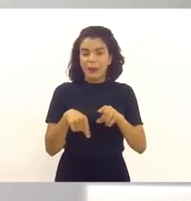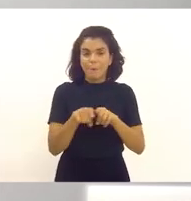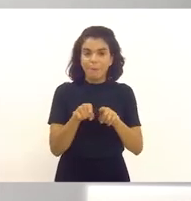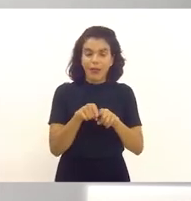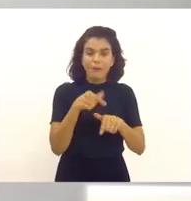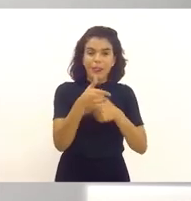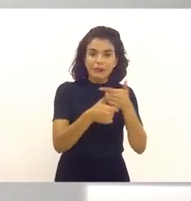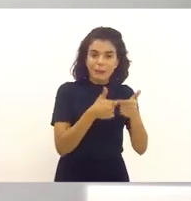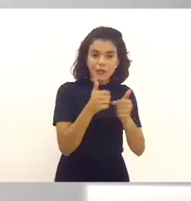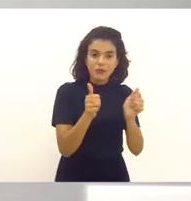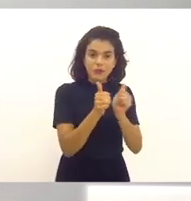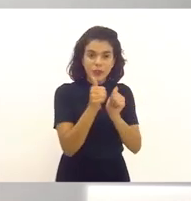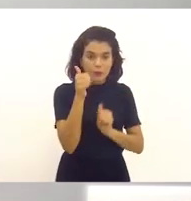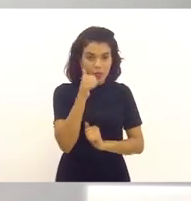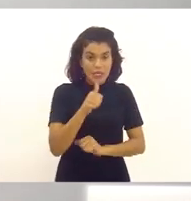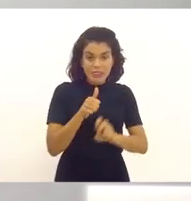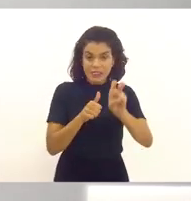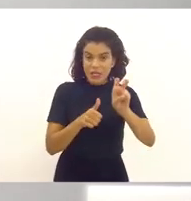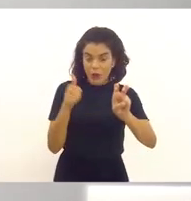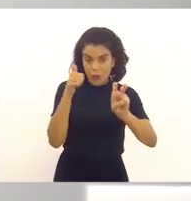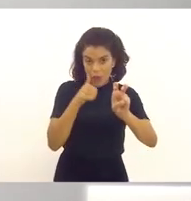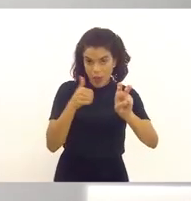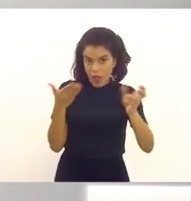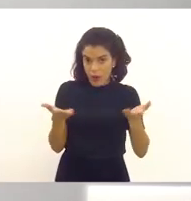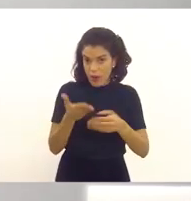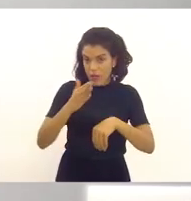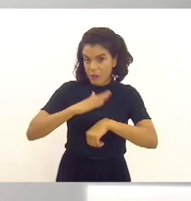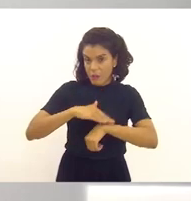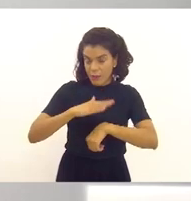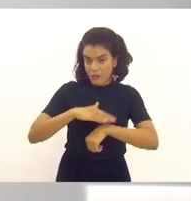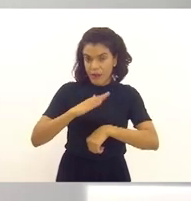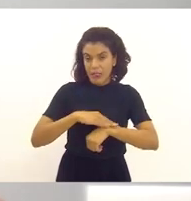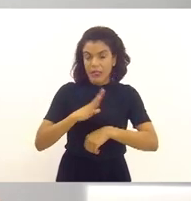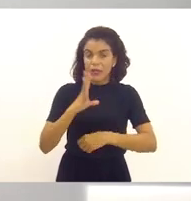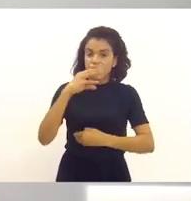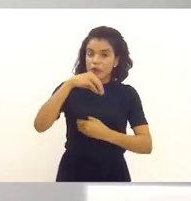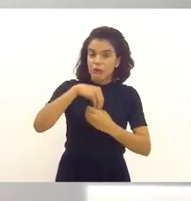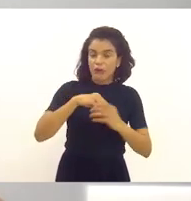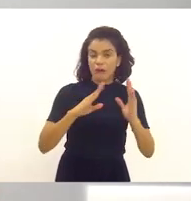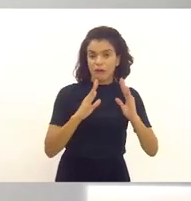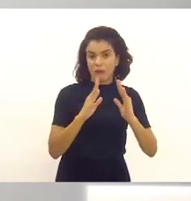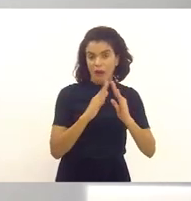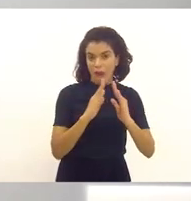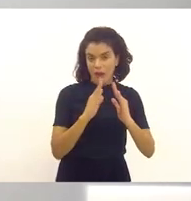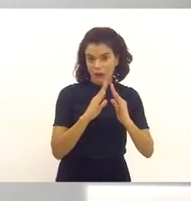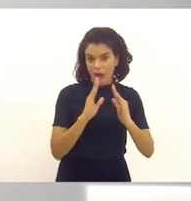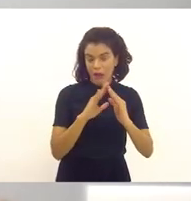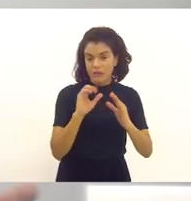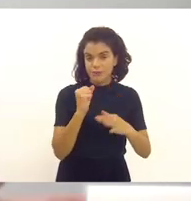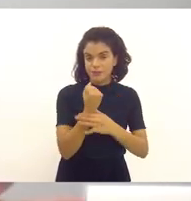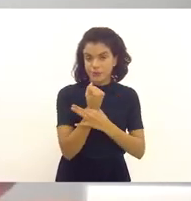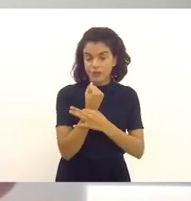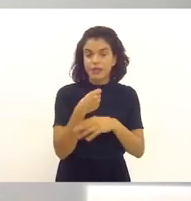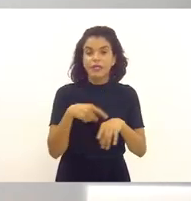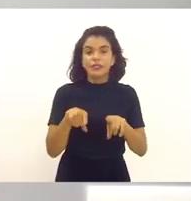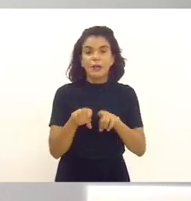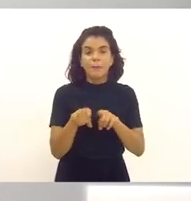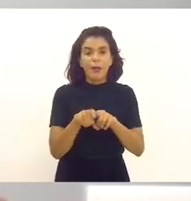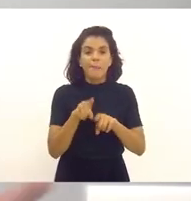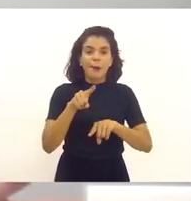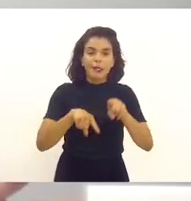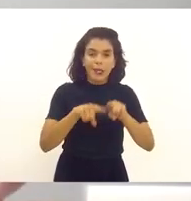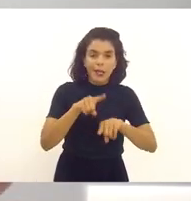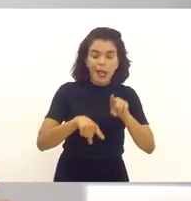na casa no momento a gente tem cinco mulheres abrigadas eh e todo o funcionamento material né